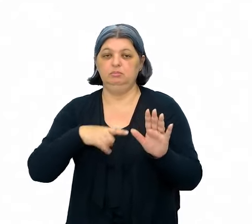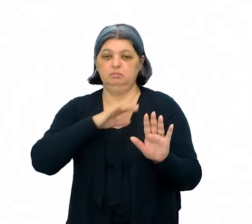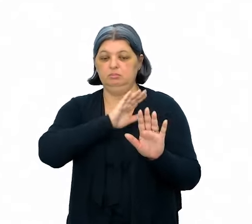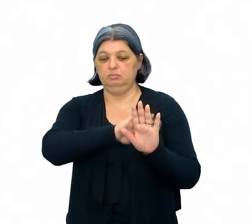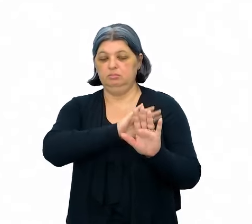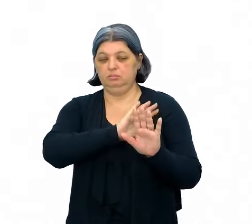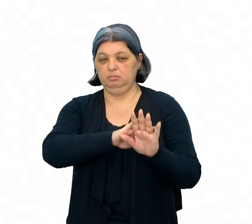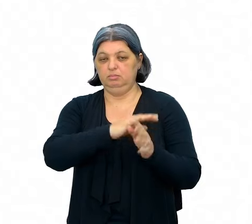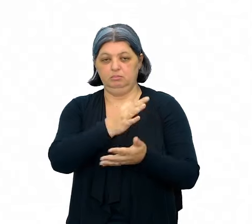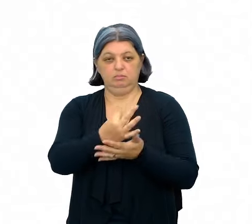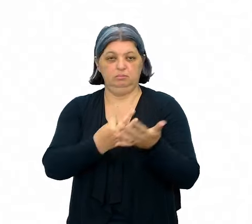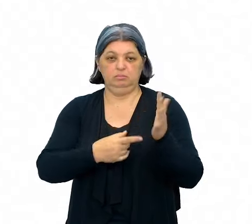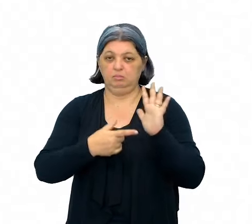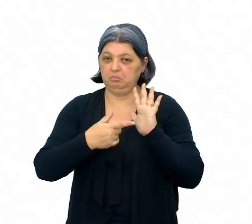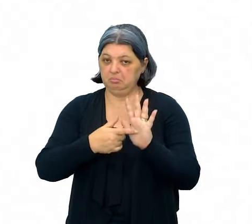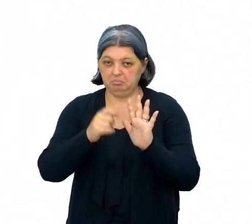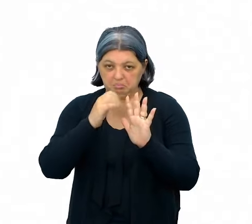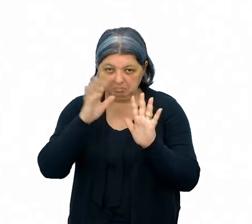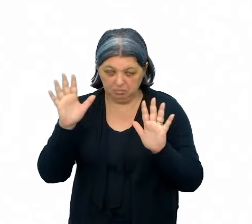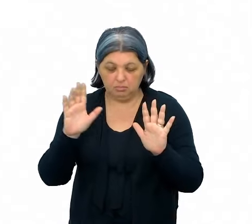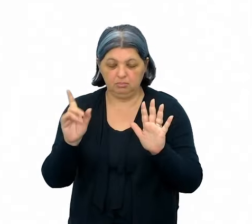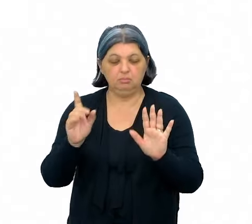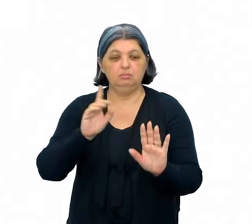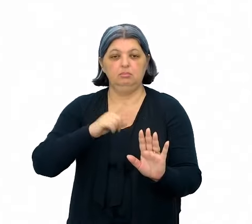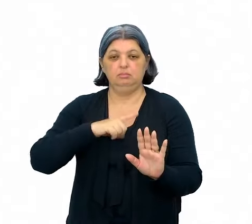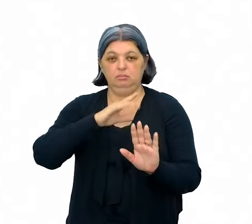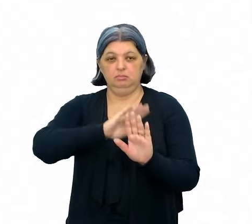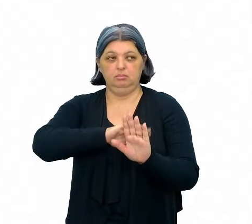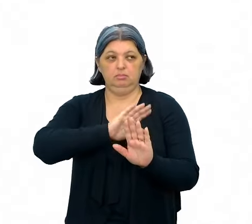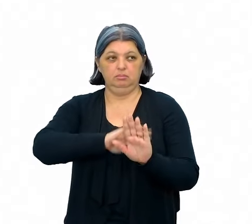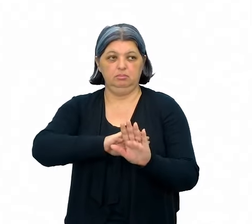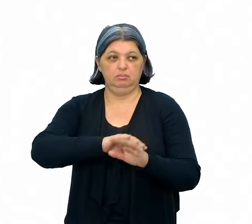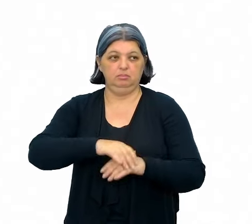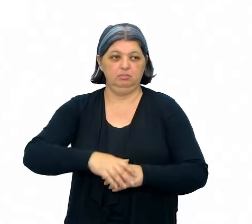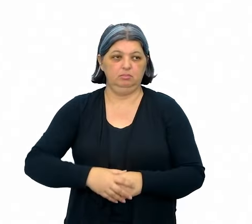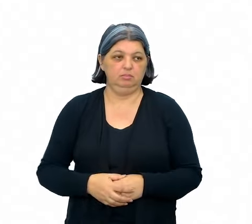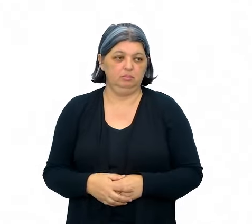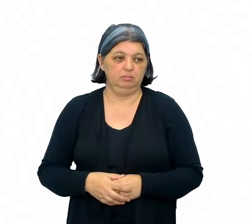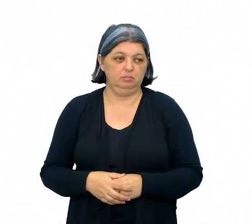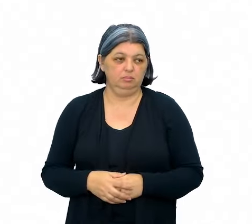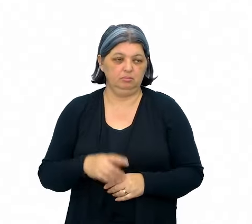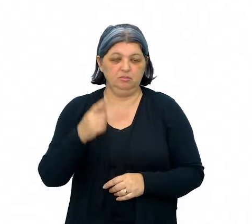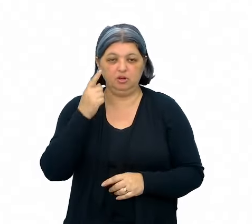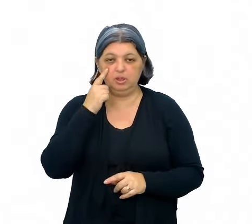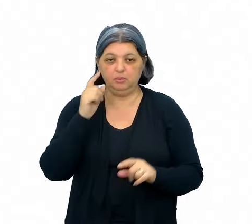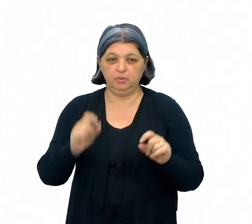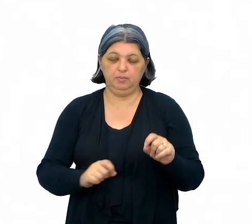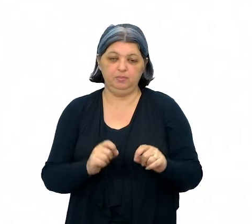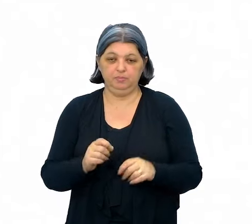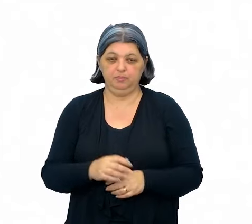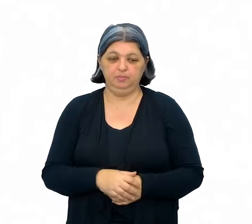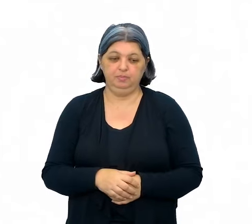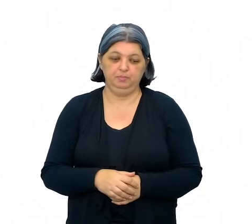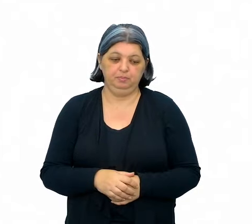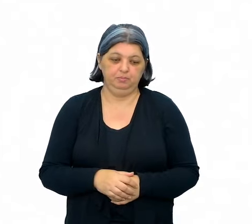texto. A localização de informações explícitas também no texto